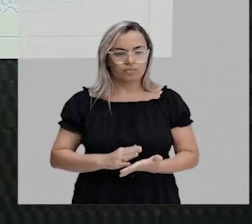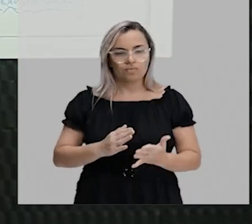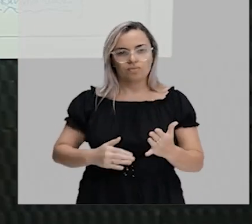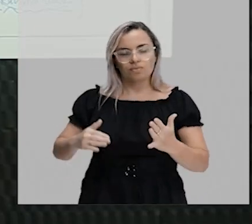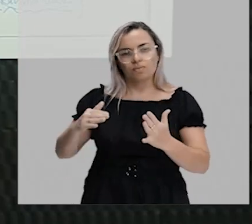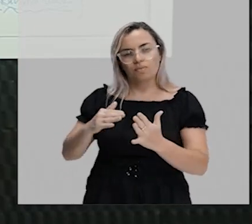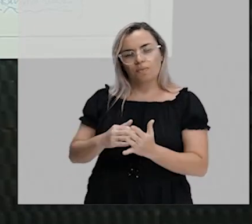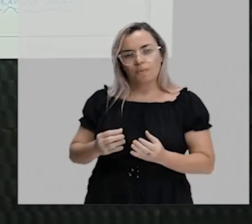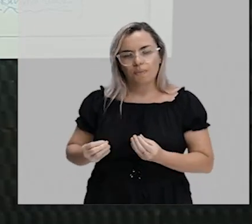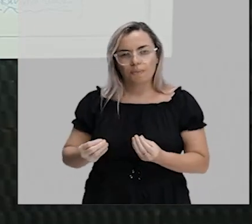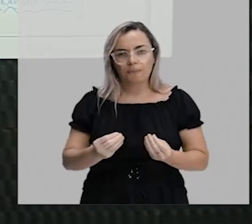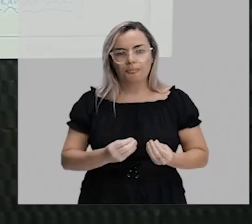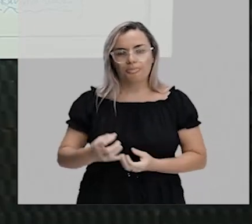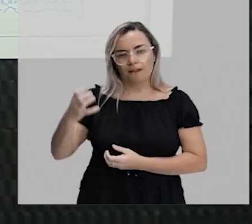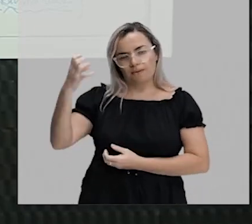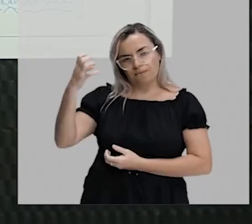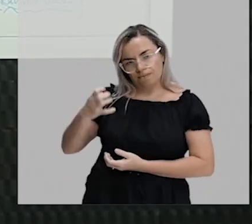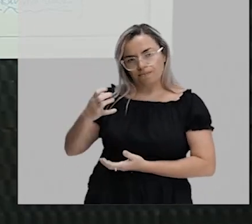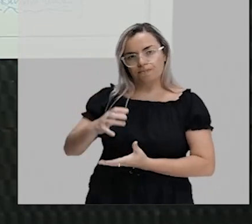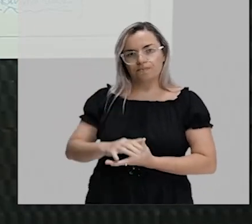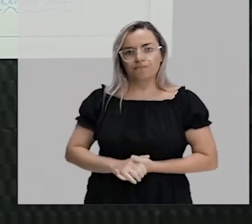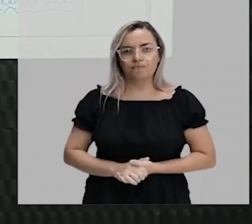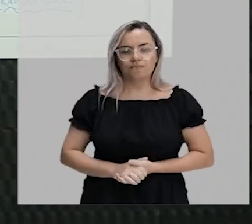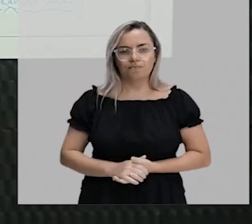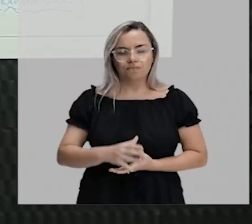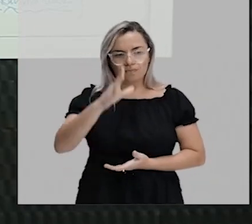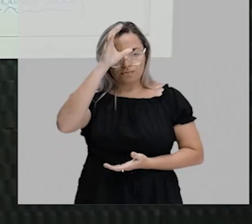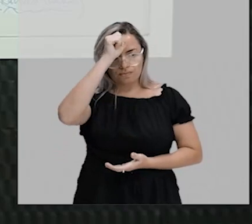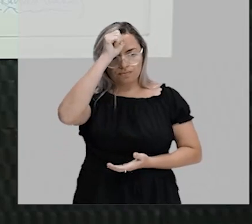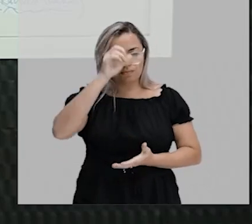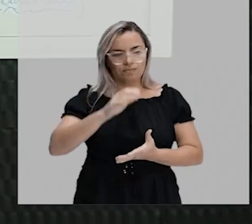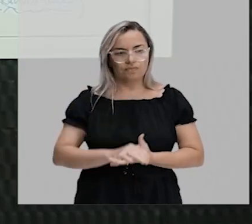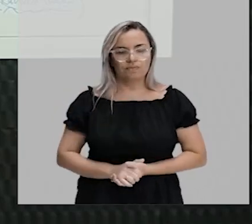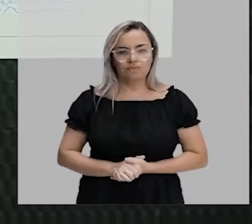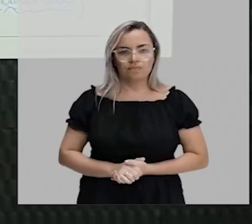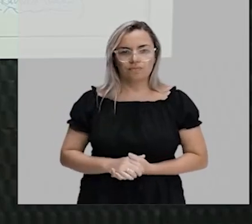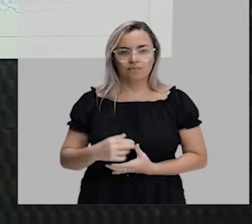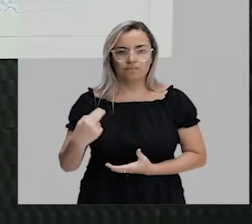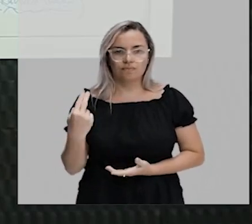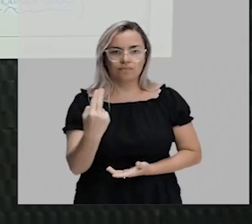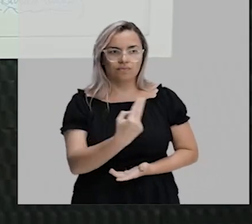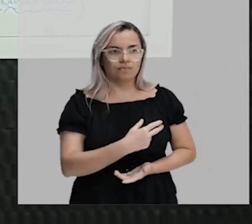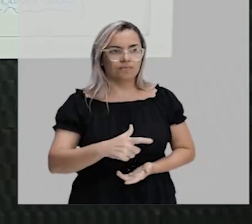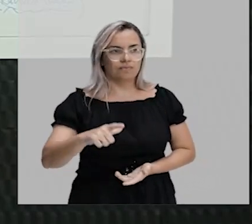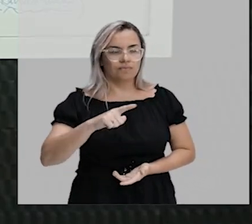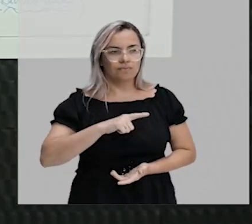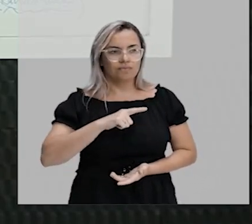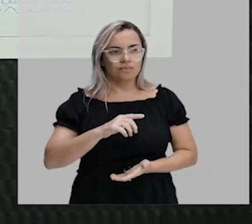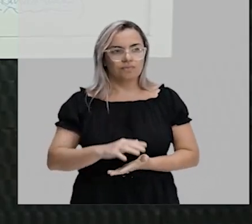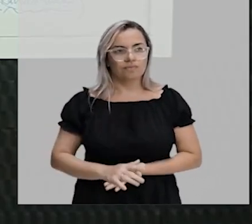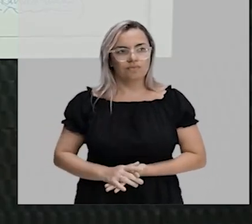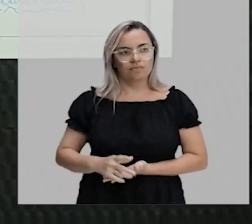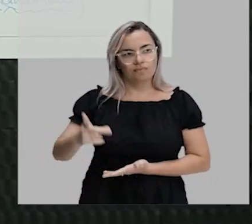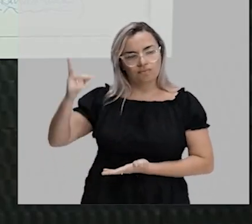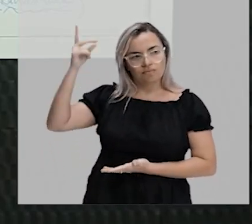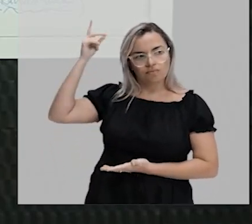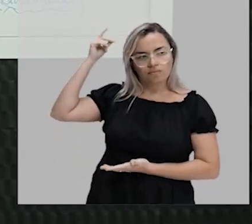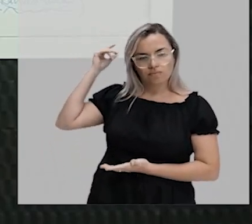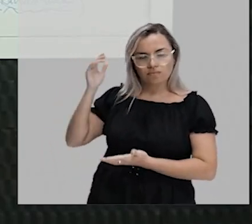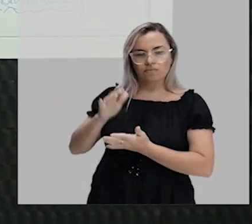levada muito mais a sério, por assim dizer, tá bom? Então, nós temos aqui, olha, a antiguidade com a